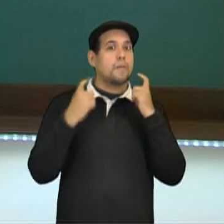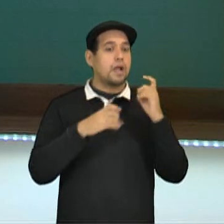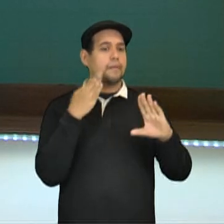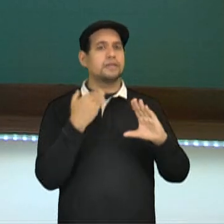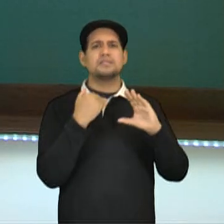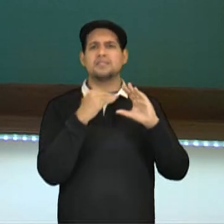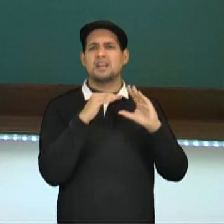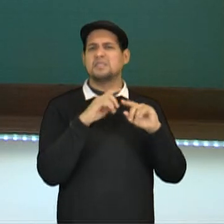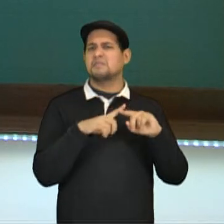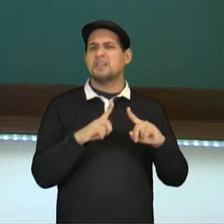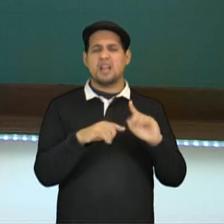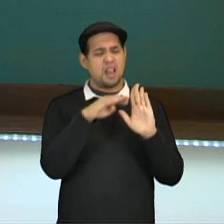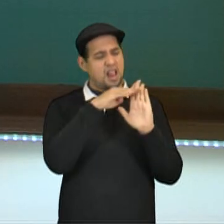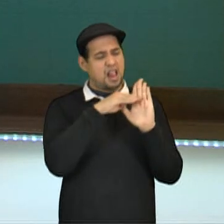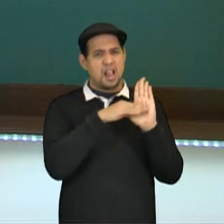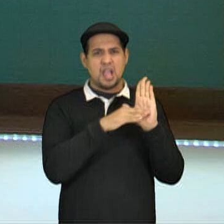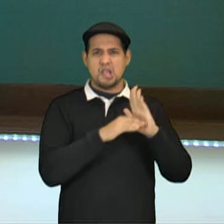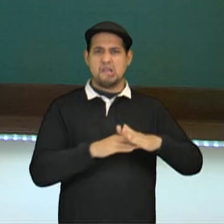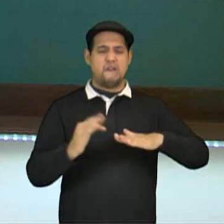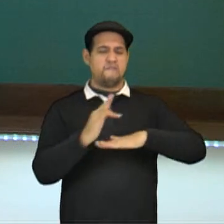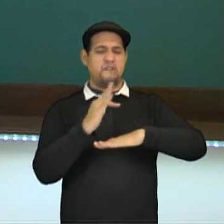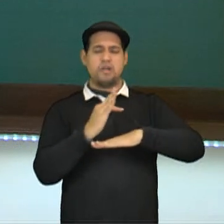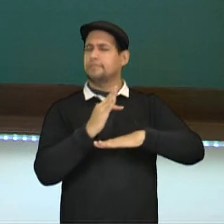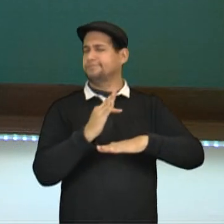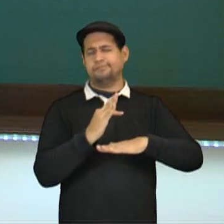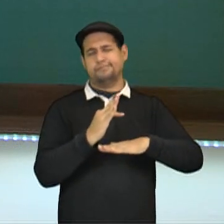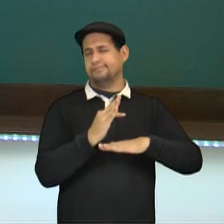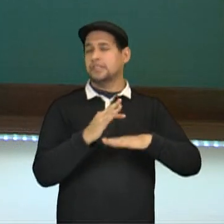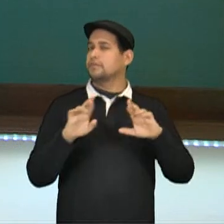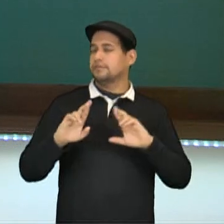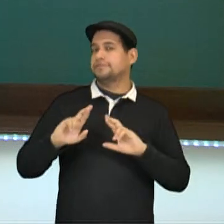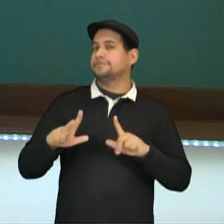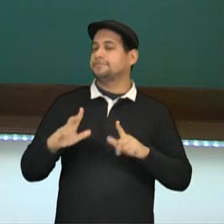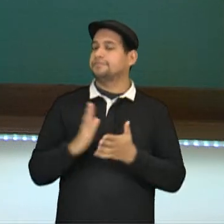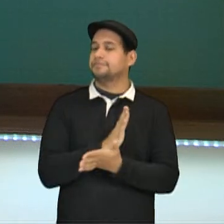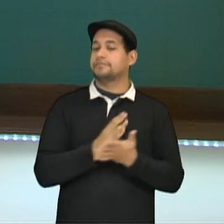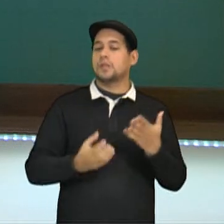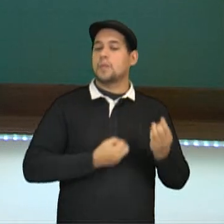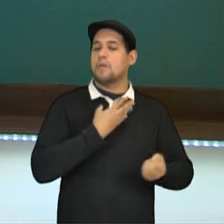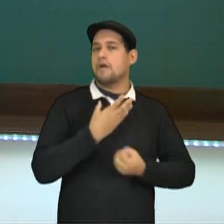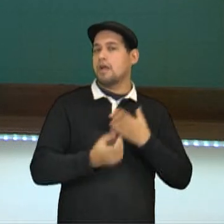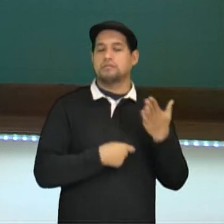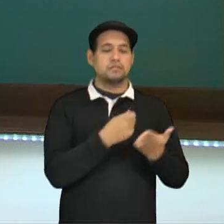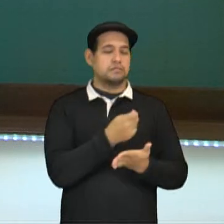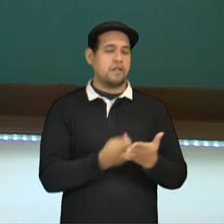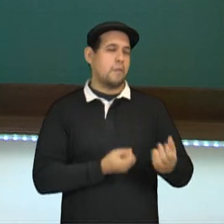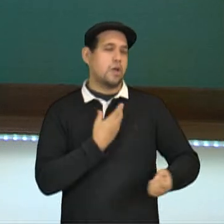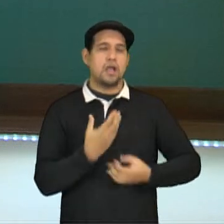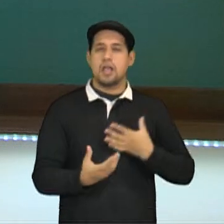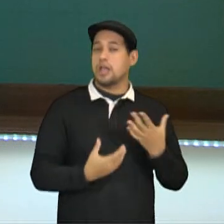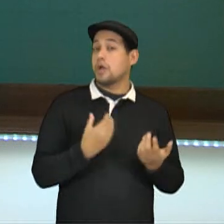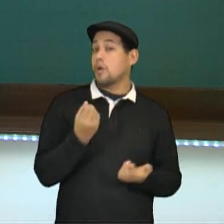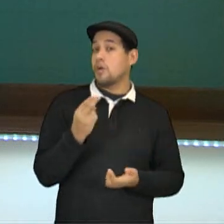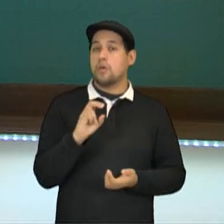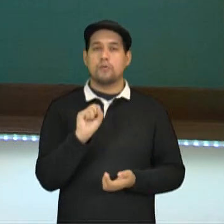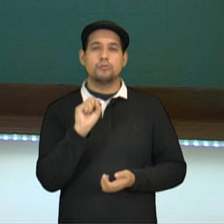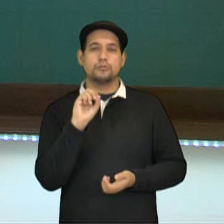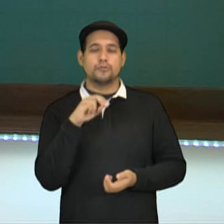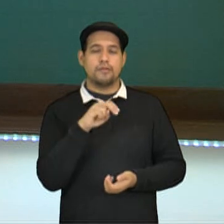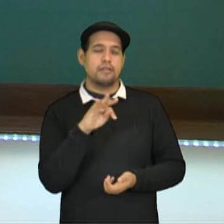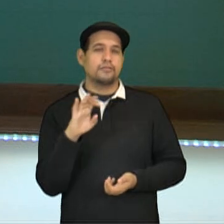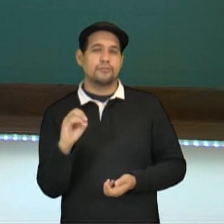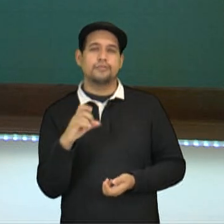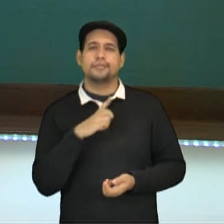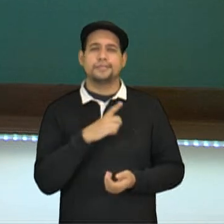poema, mas o rigor dele não é tão formal quanto outros poetas que escrevem lá uma poesia, um soneto, por exemplo, que já tem